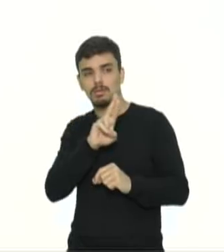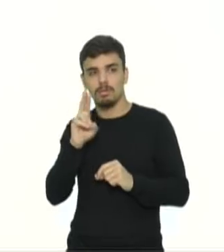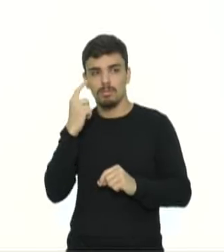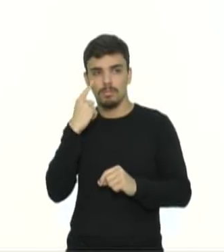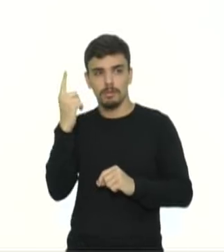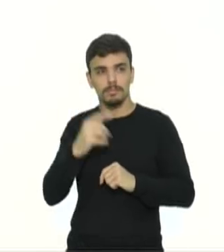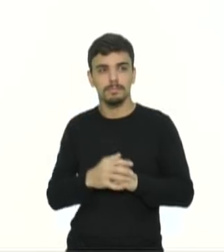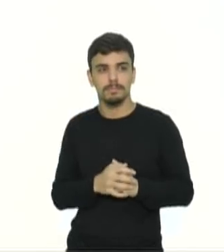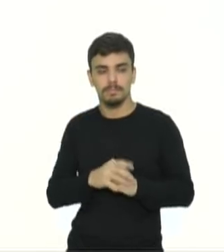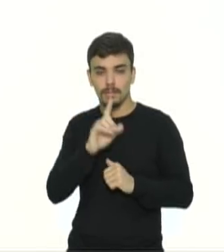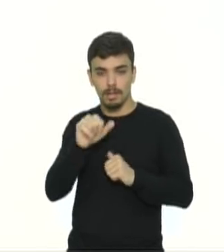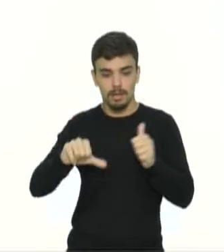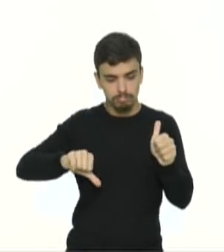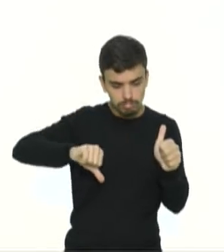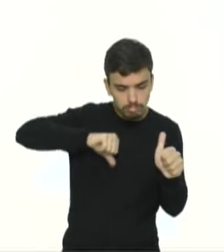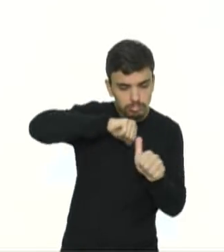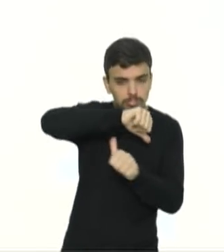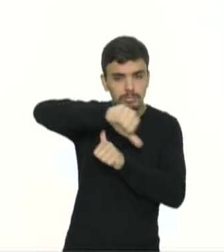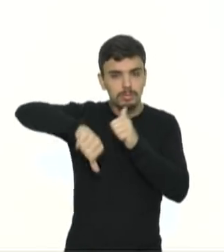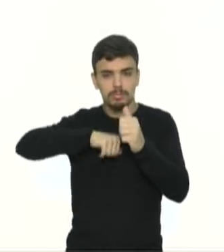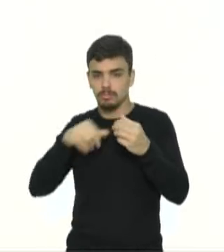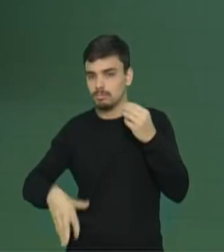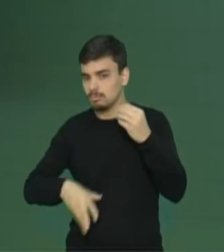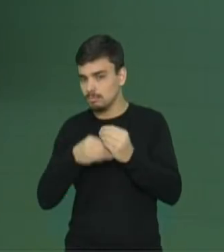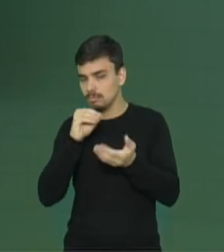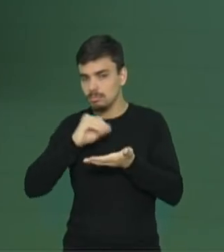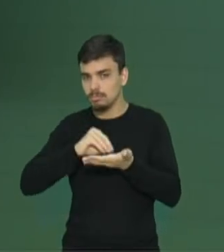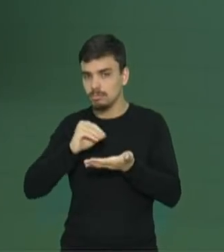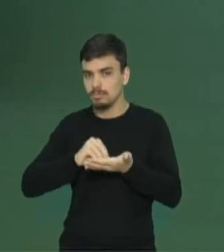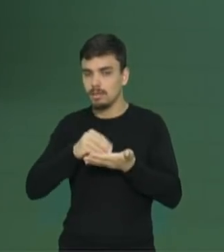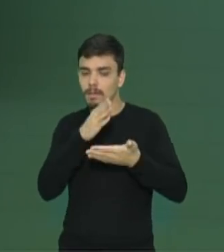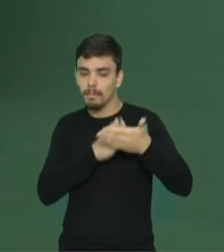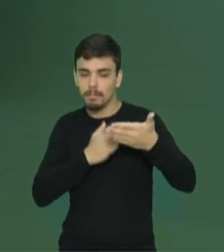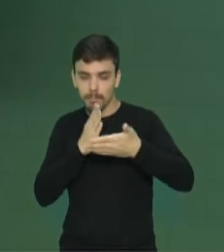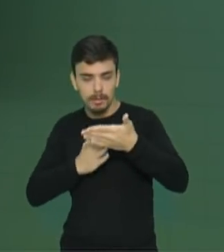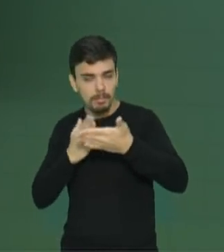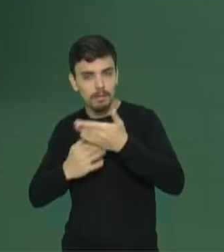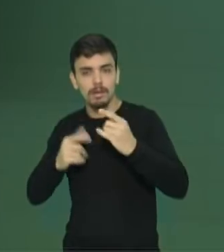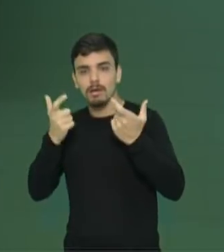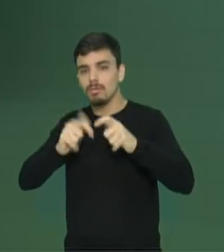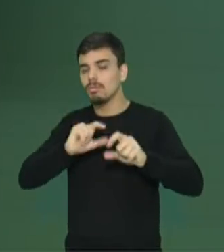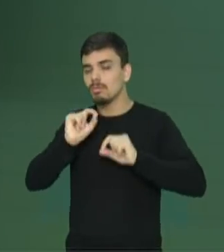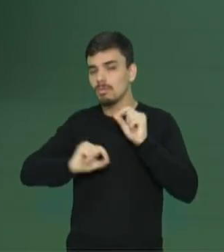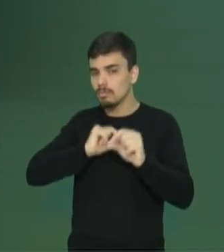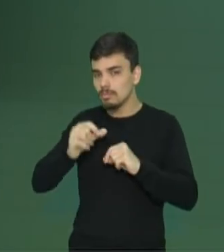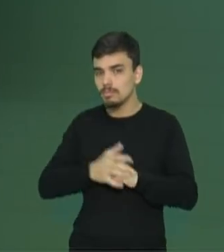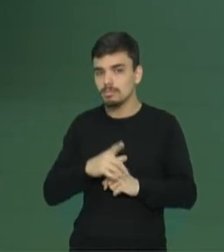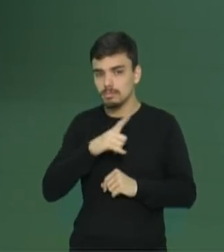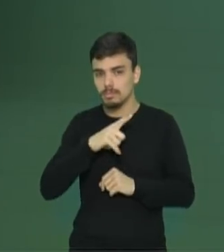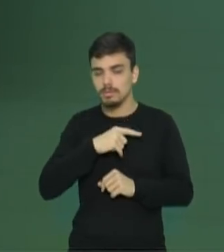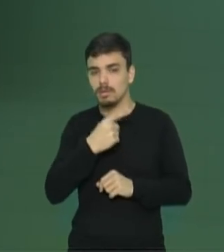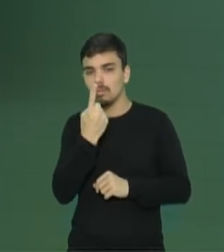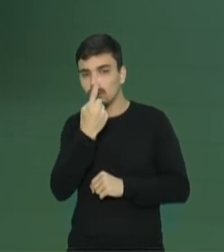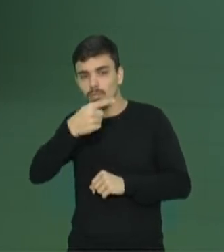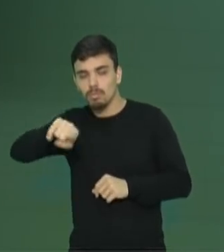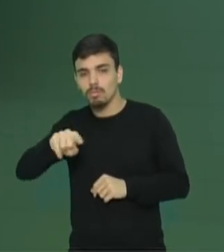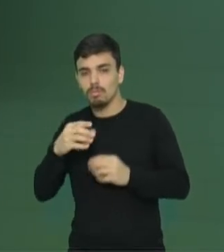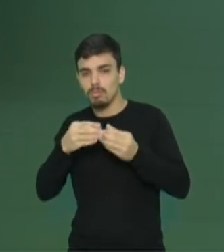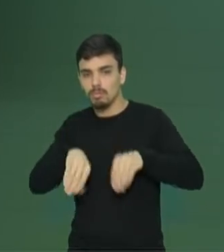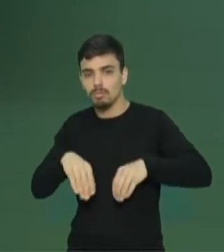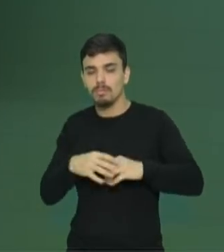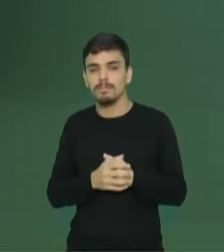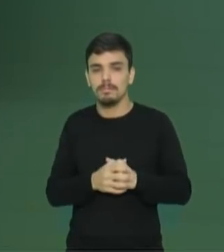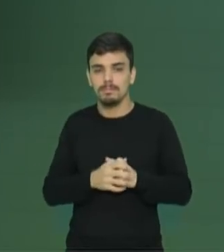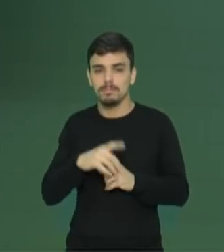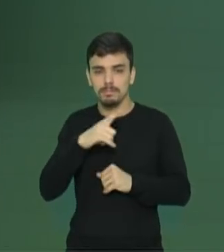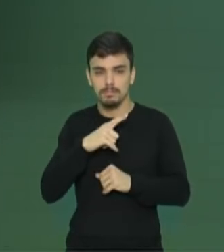uma metamorfose incompleta, hemi, parcial, aonde tem um ovo, do ovo vem